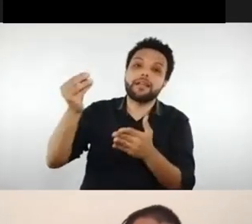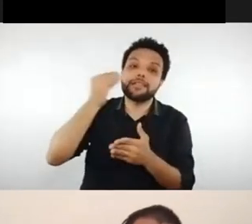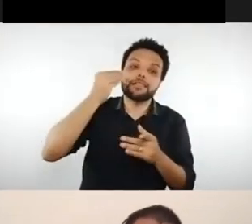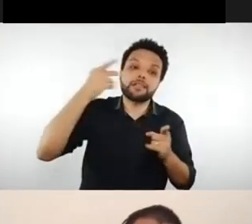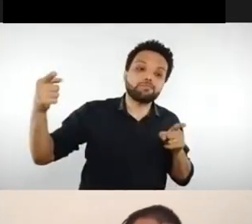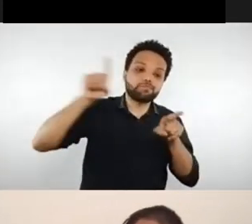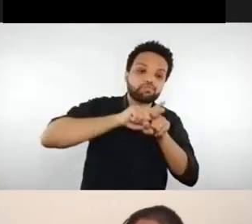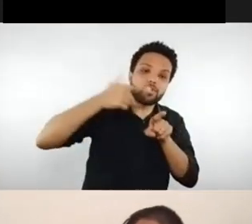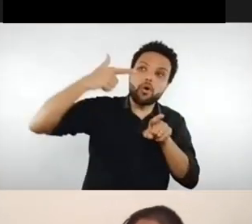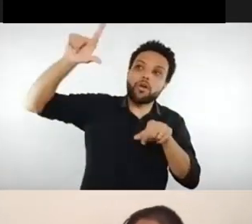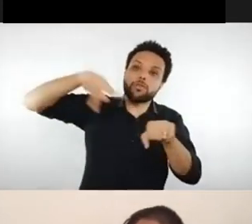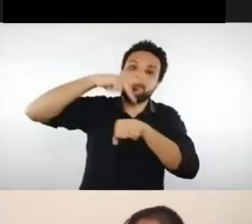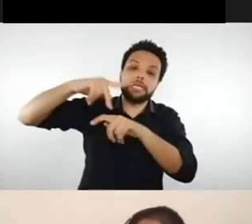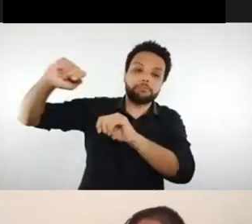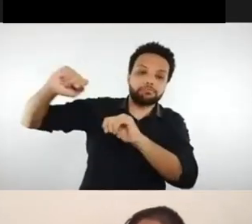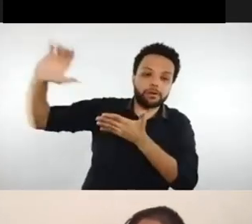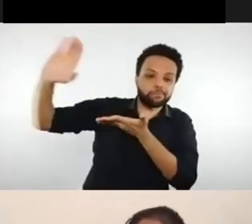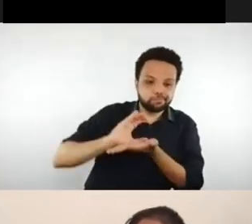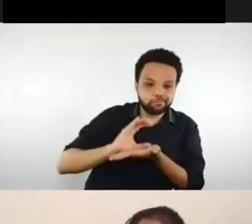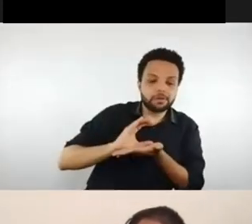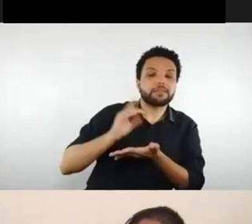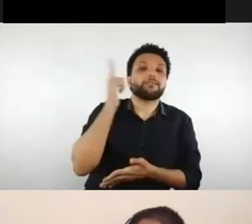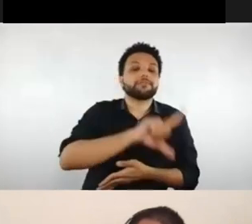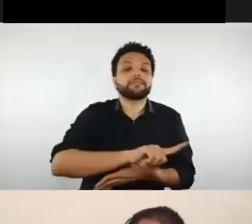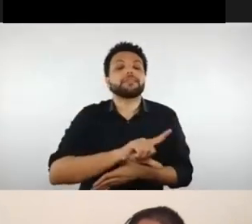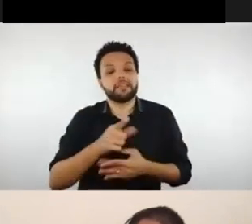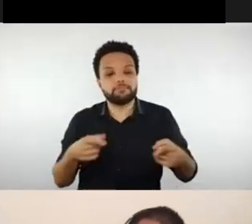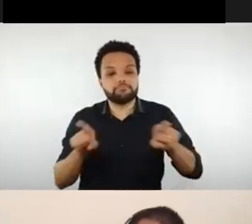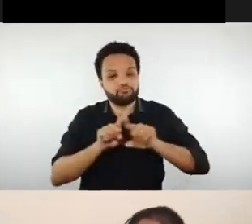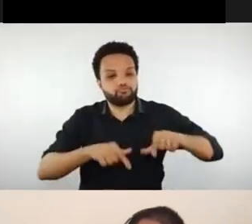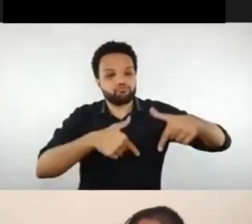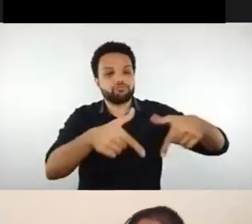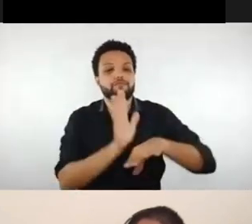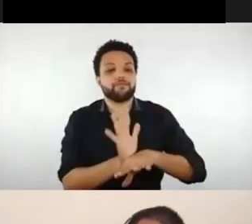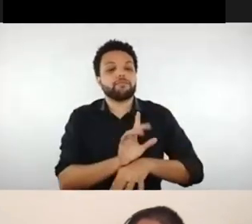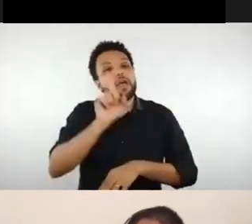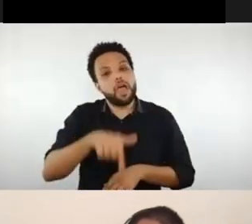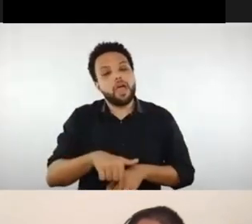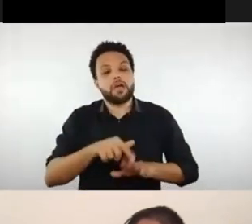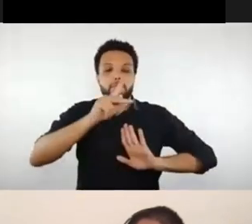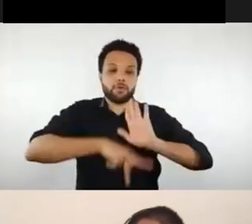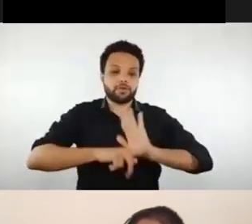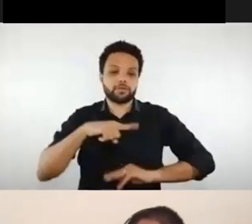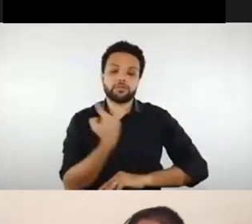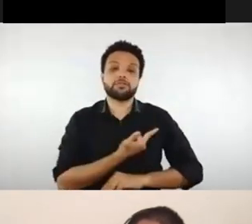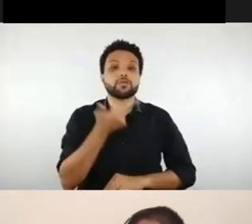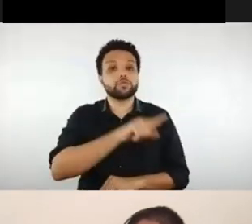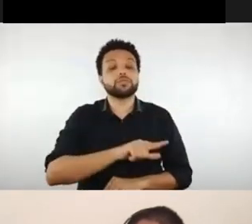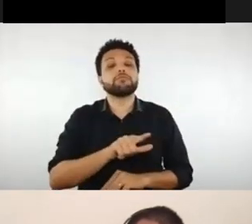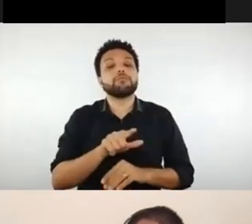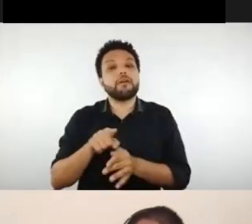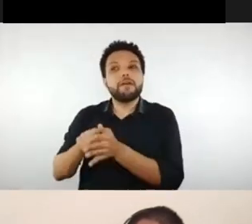financiamento internacionais. E é esse projeto que a gente trabalhou em conjunto de mapear